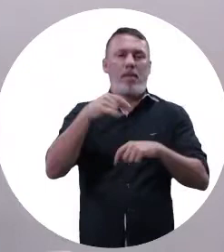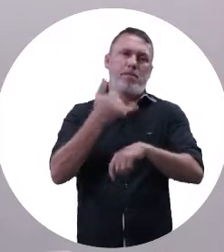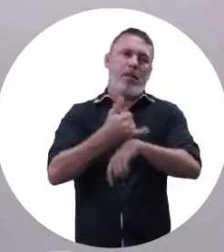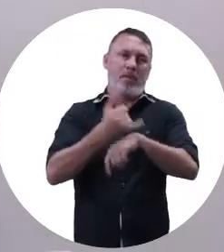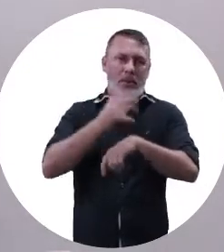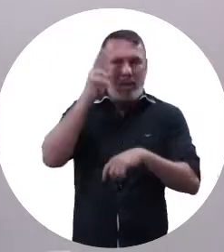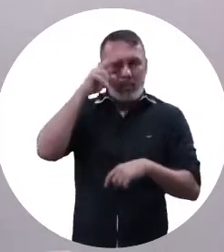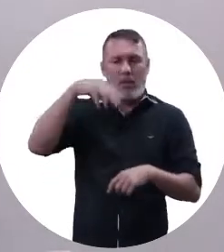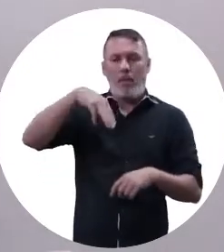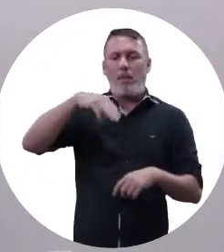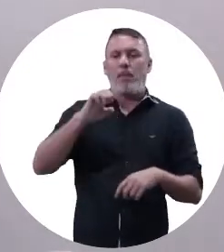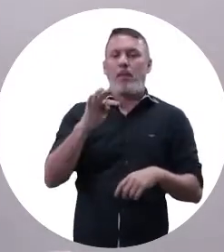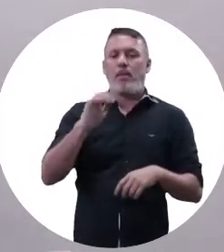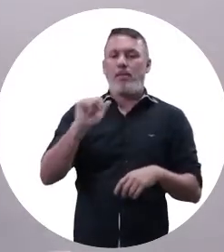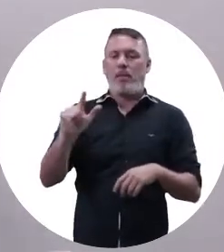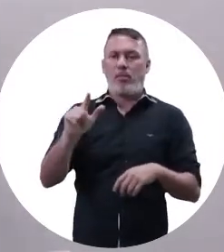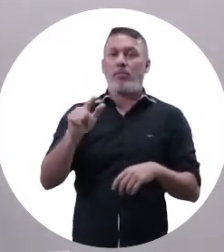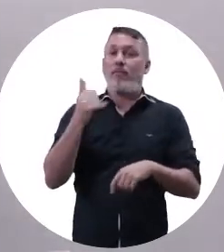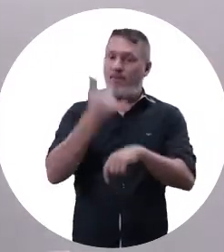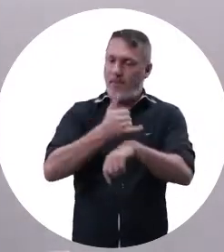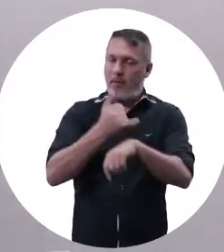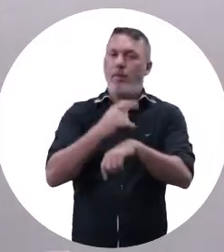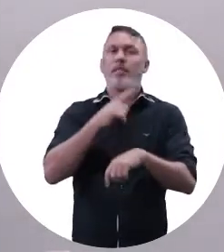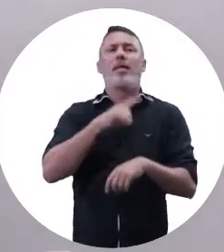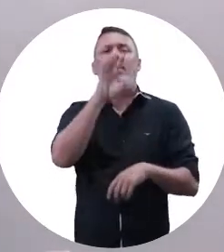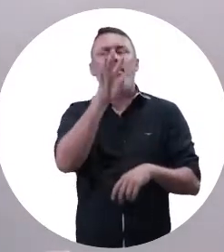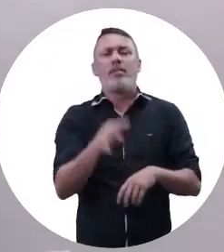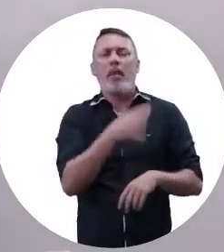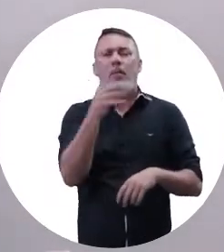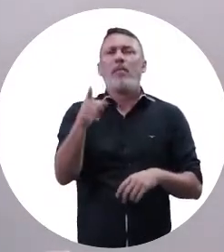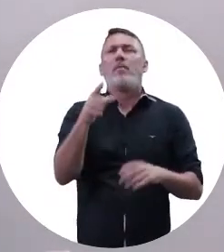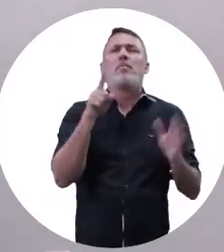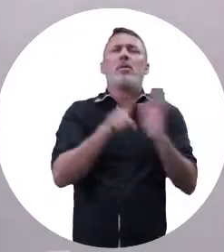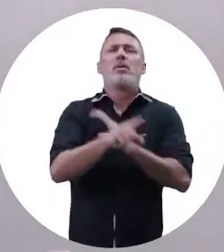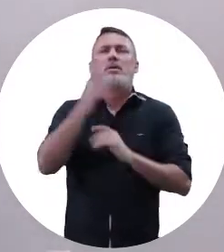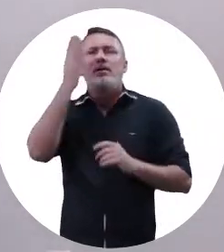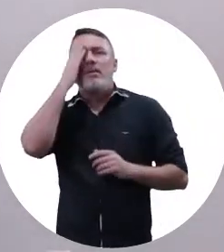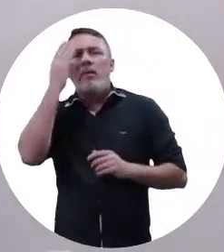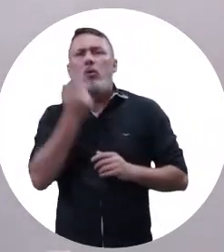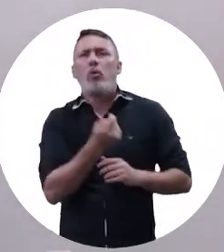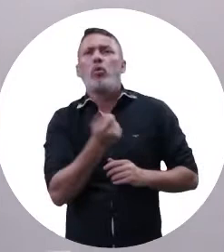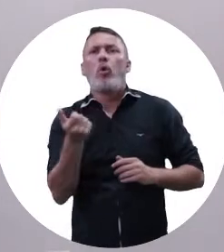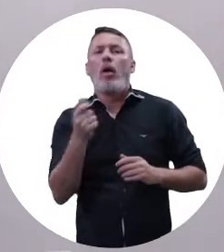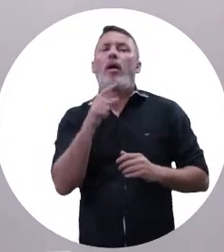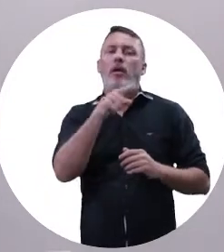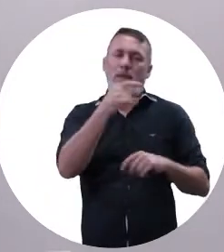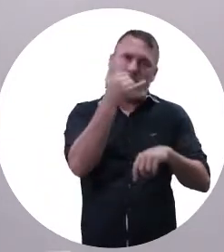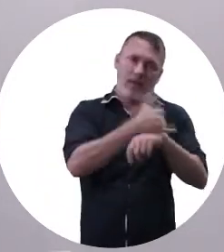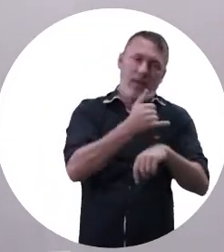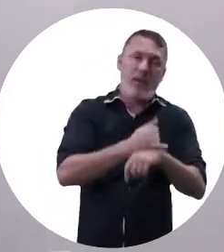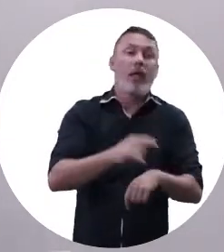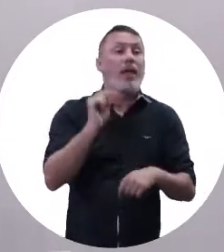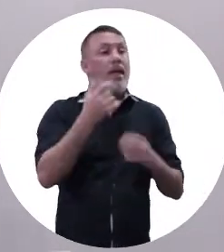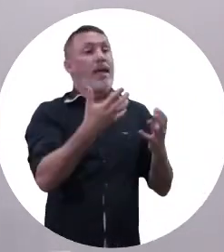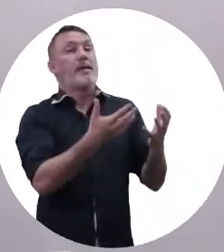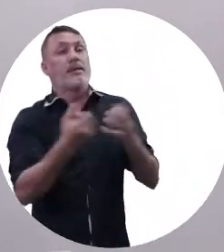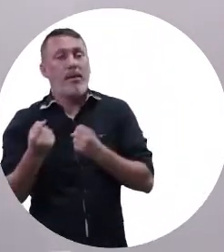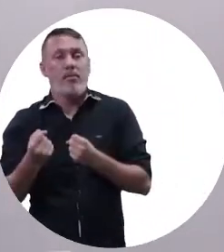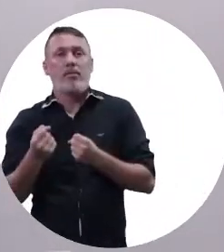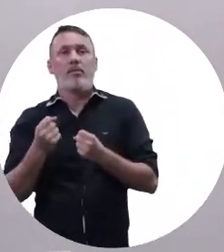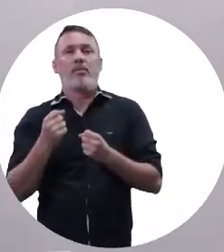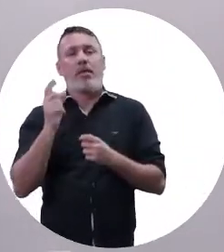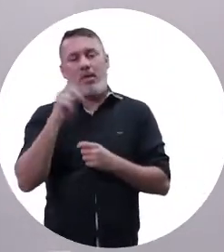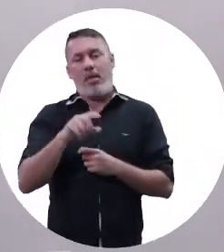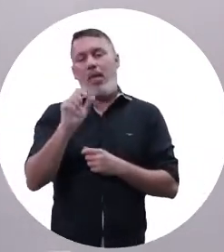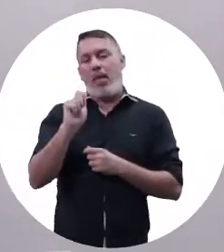os metais. Os metais doam elétrons na tabela periódica. Quem recebe elétrons, receptor de elétrons, são